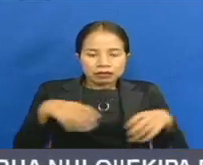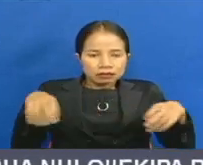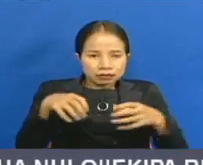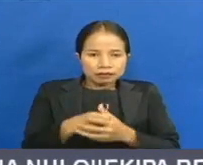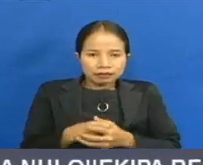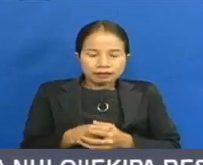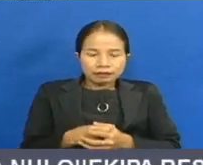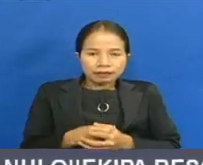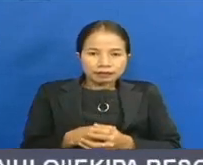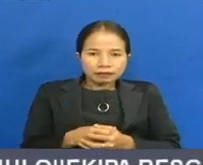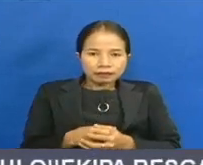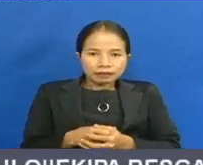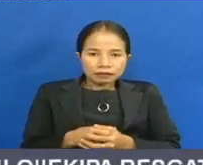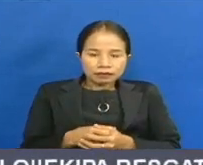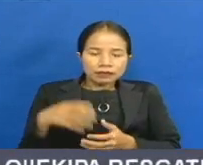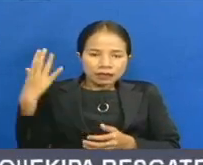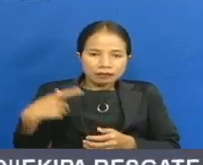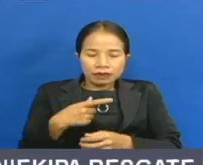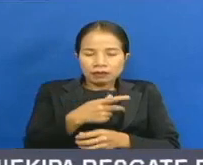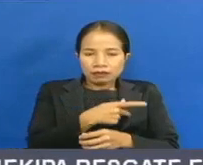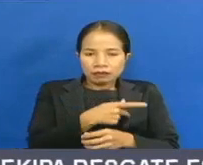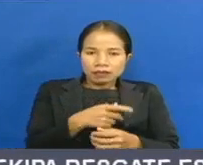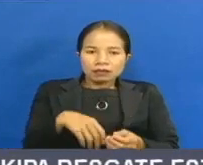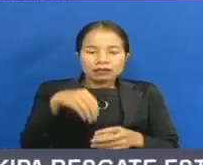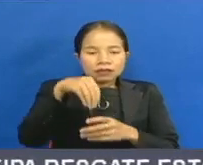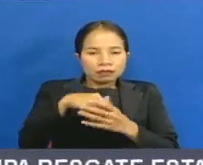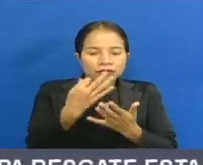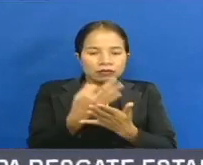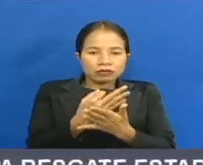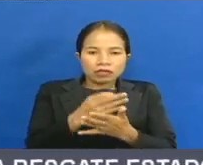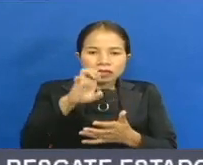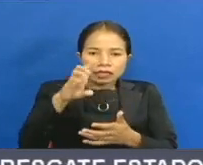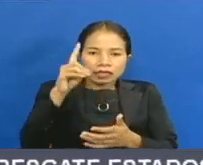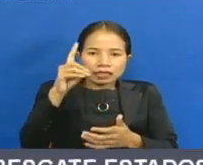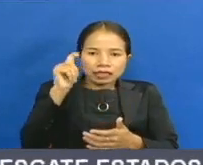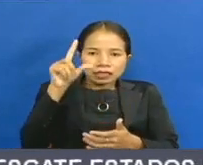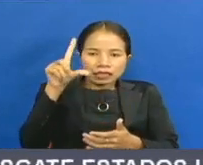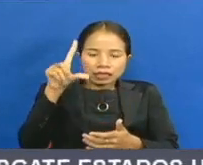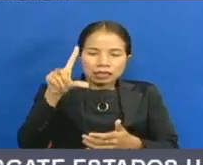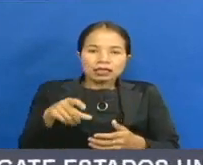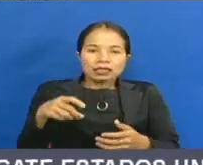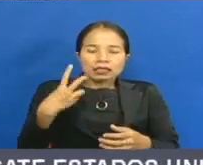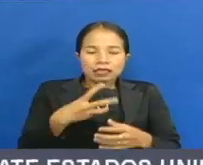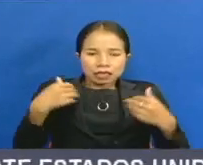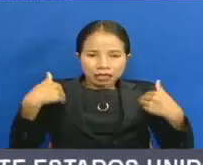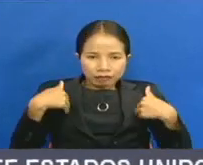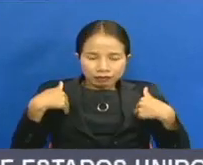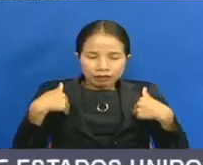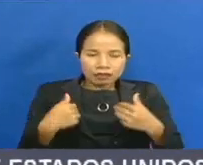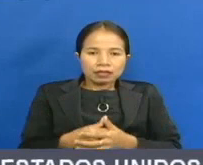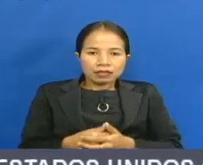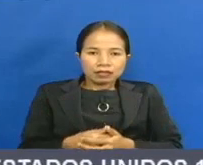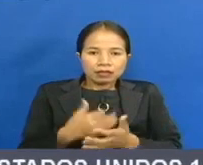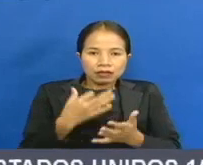ita nebem ita pronuncia o Parlamento. Tamana orçamento de telnian, katak ita seihetan projeção orçamento